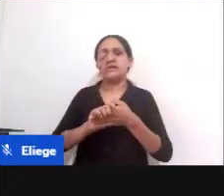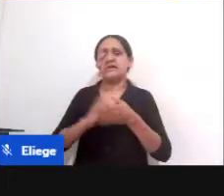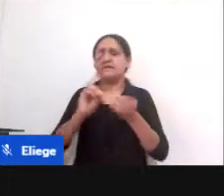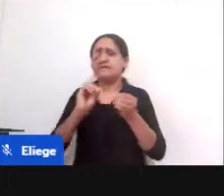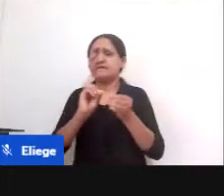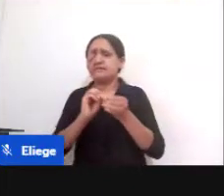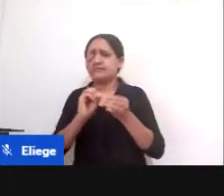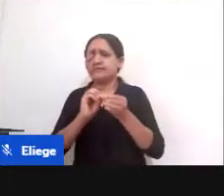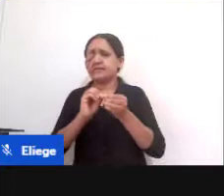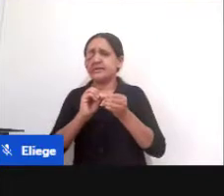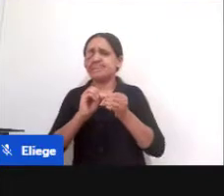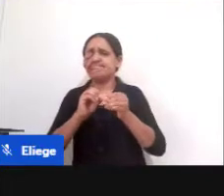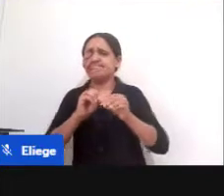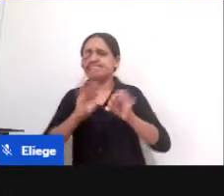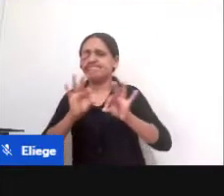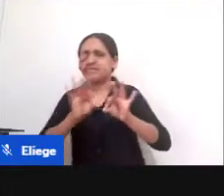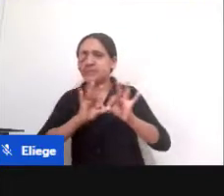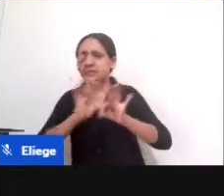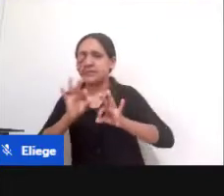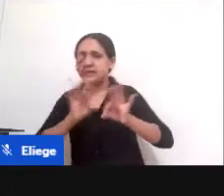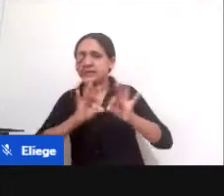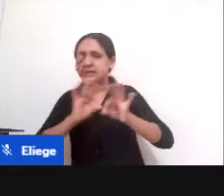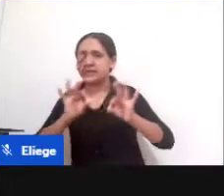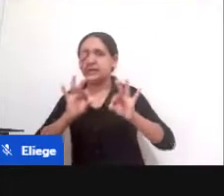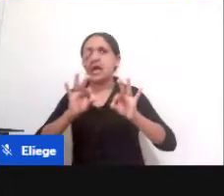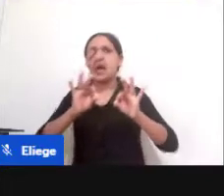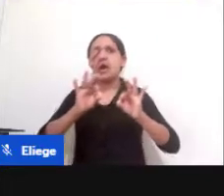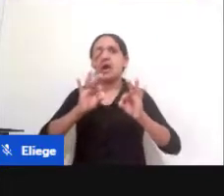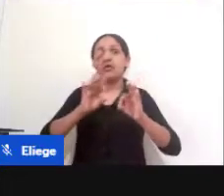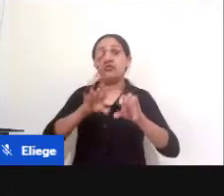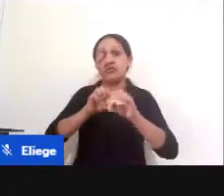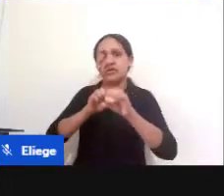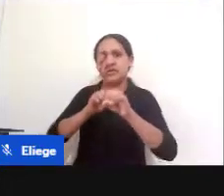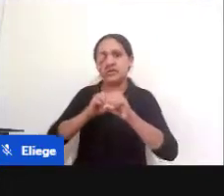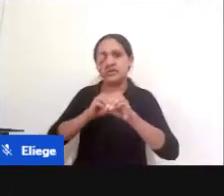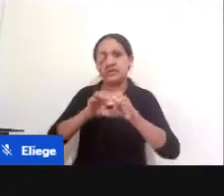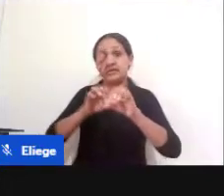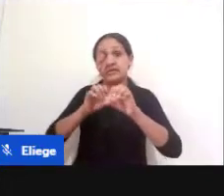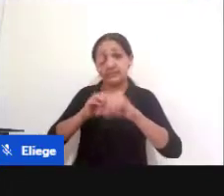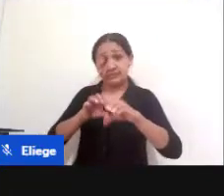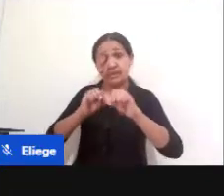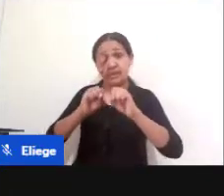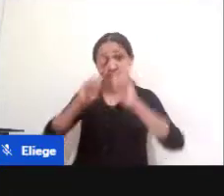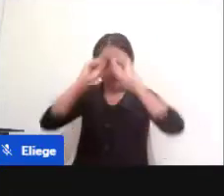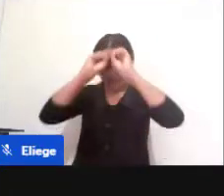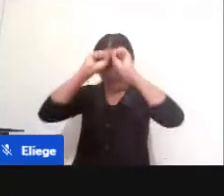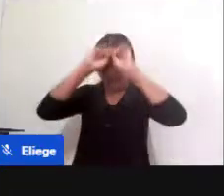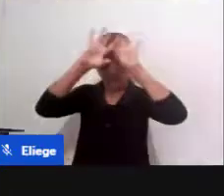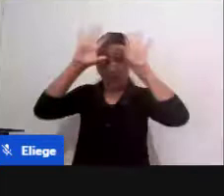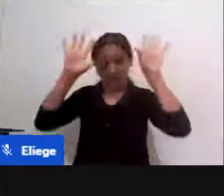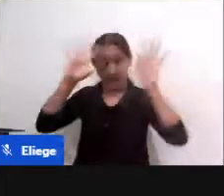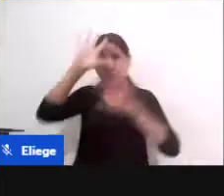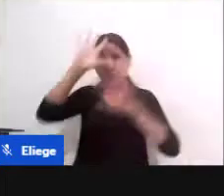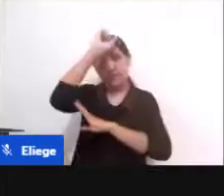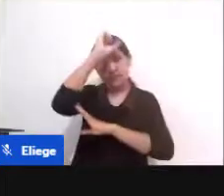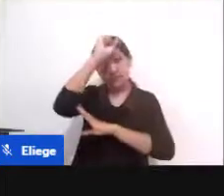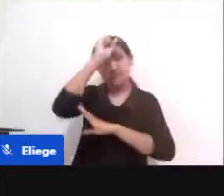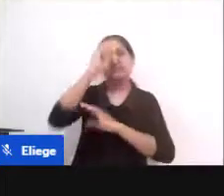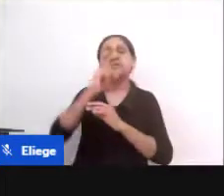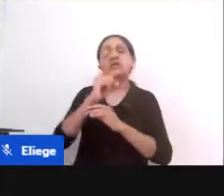estabelecer um grau de ampliar essas aprendizagens. Não que não possa haver. Então, por exemplo, assim, eu